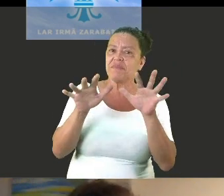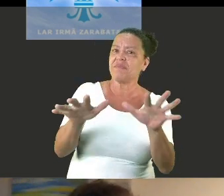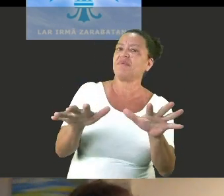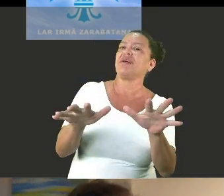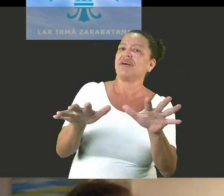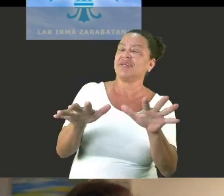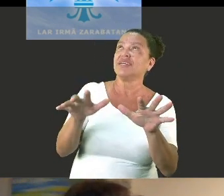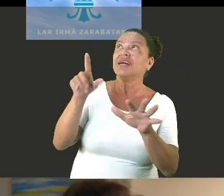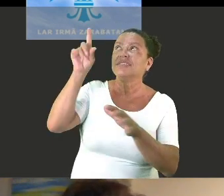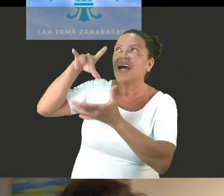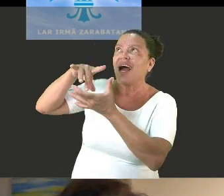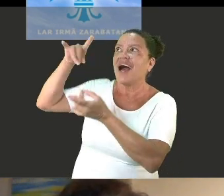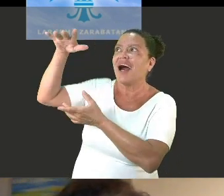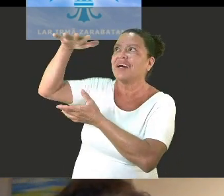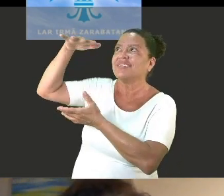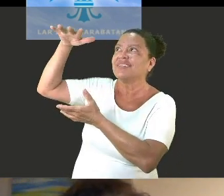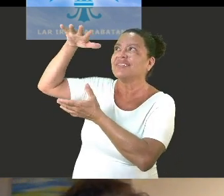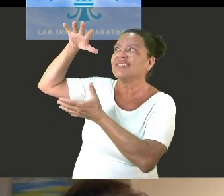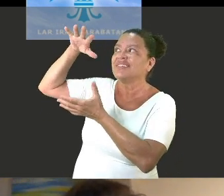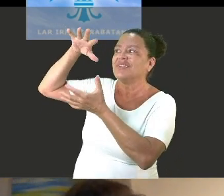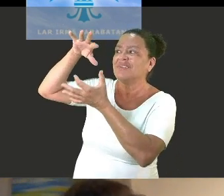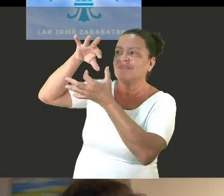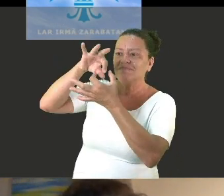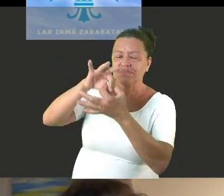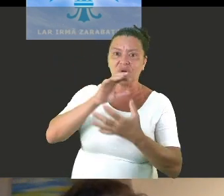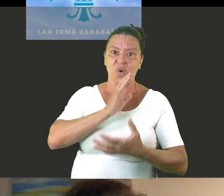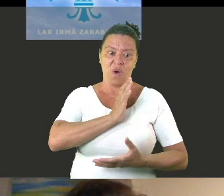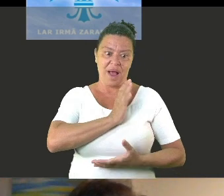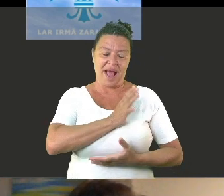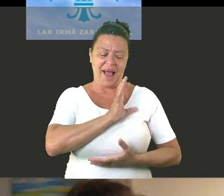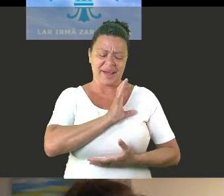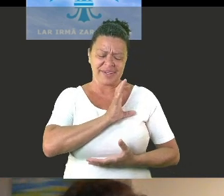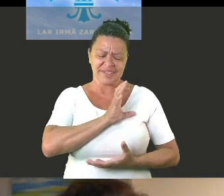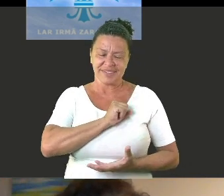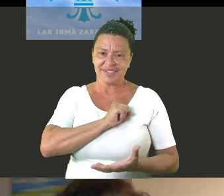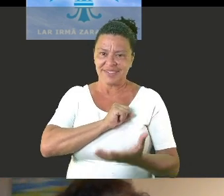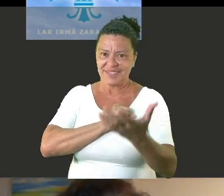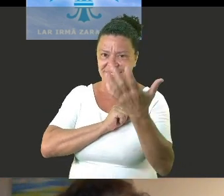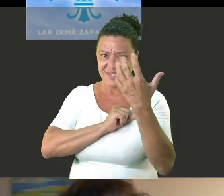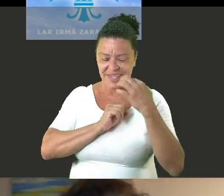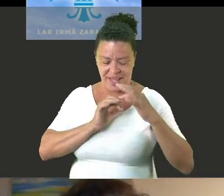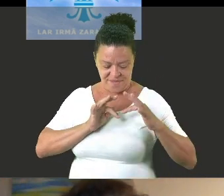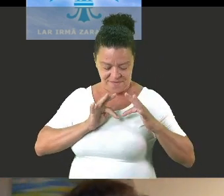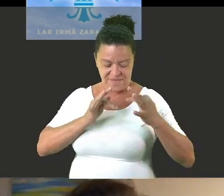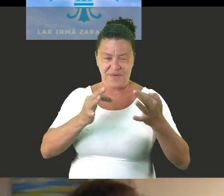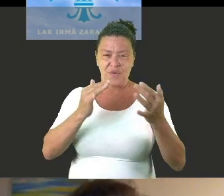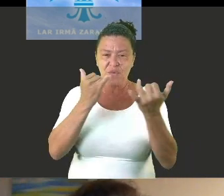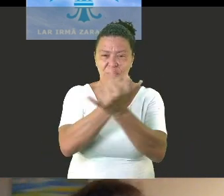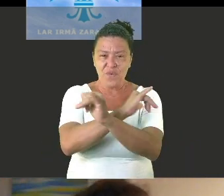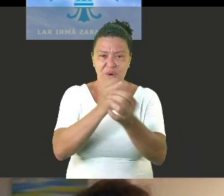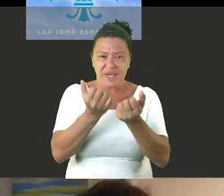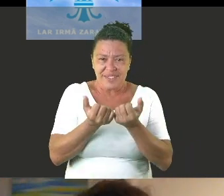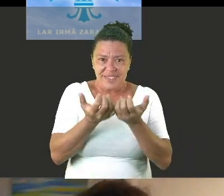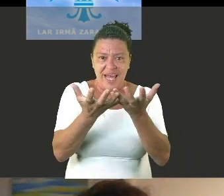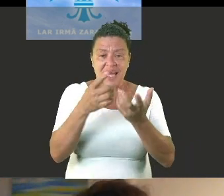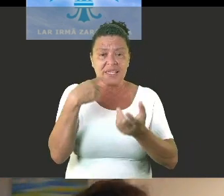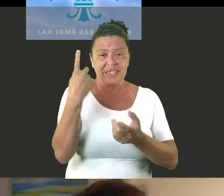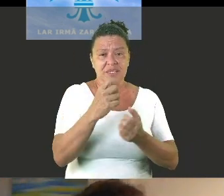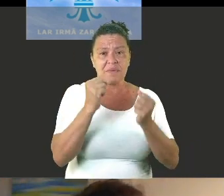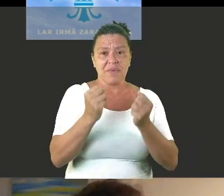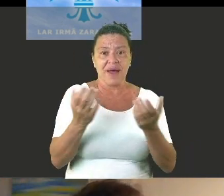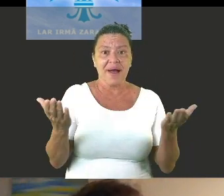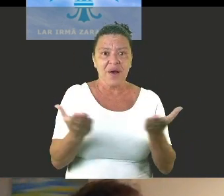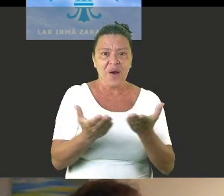alto, reunidas com o nosso amor, com a nossa fraternidade, com a nossa vibração, que nós possamos